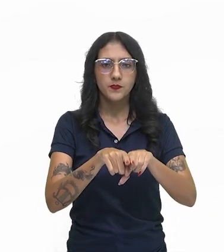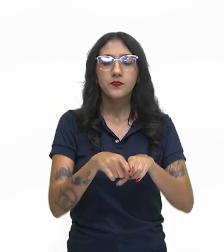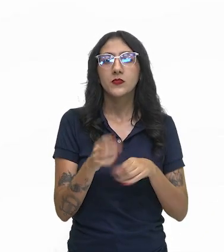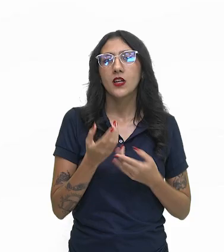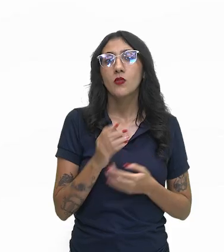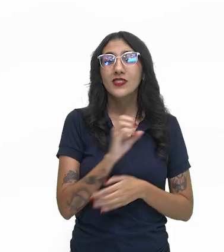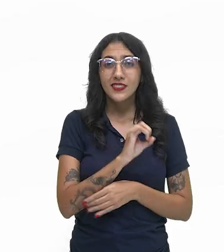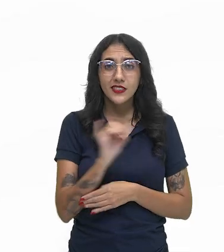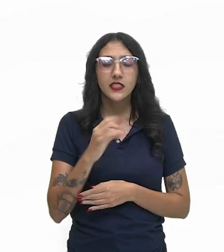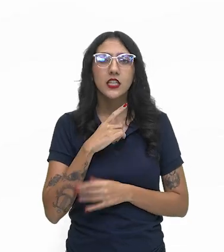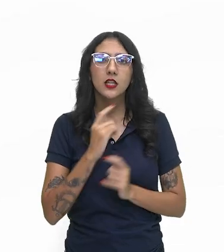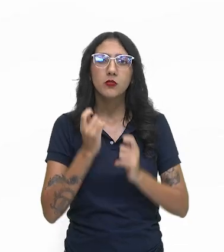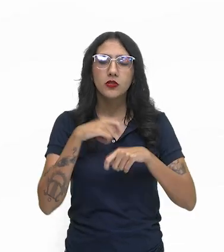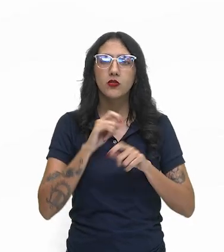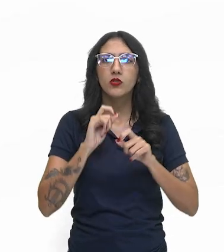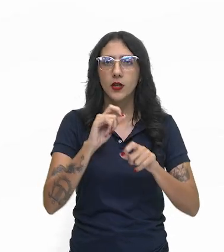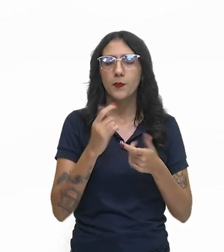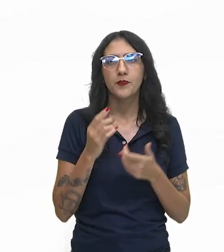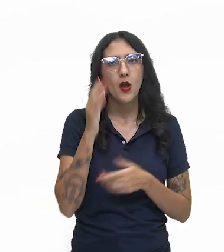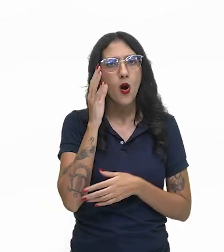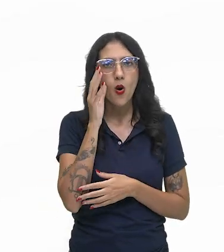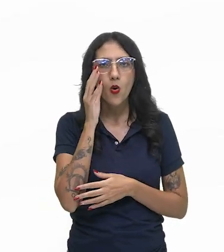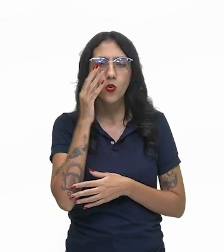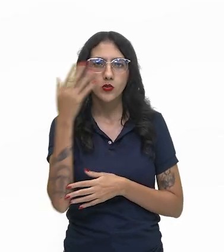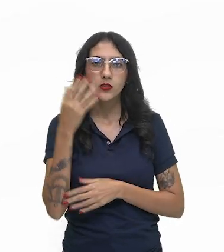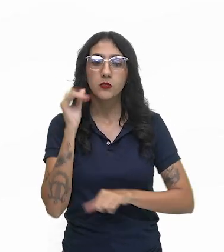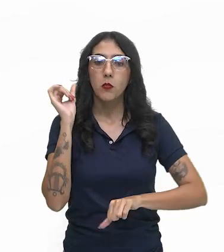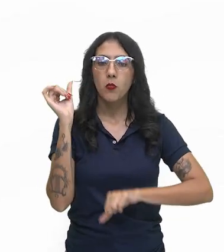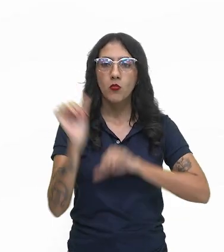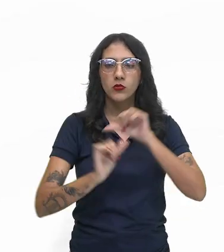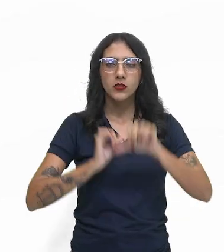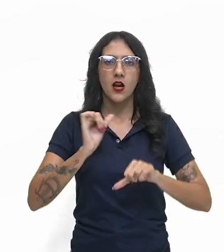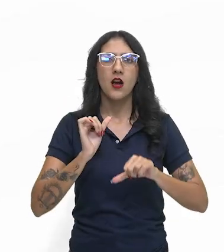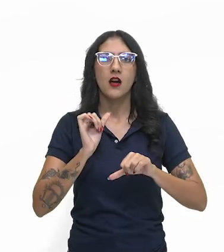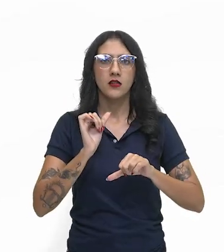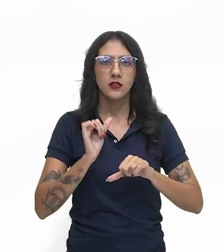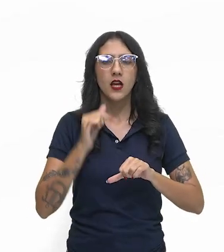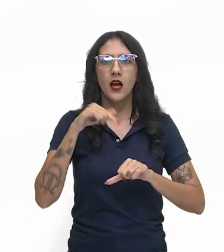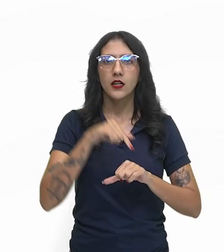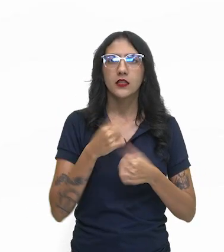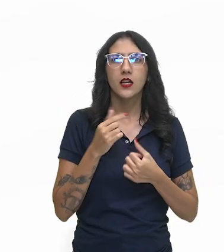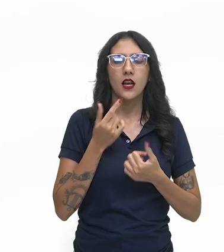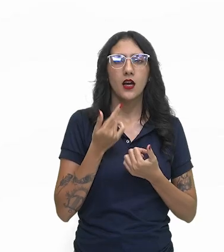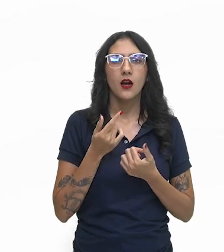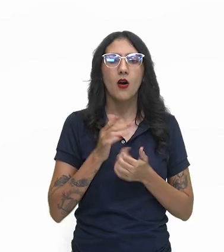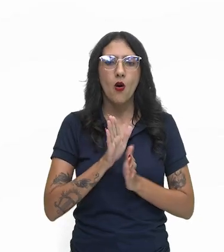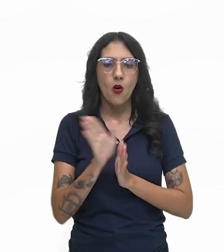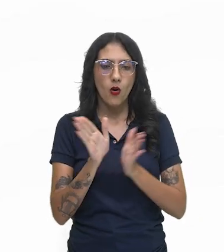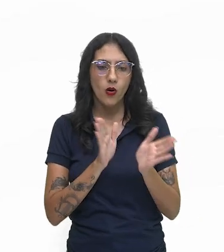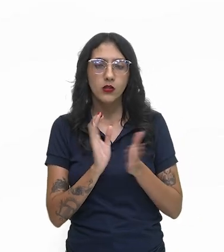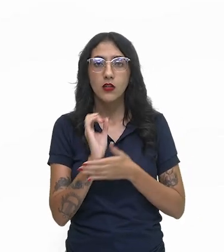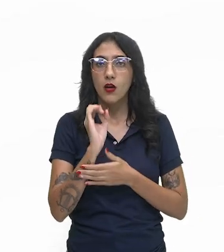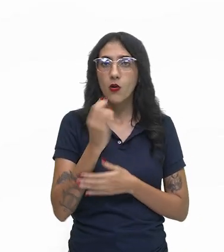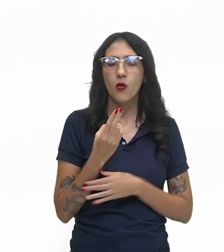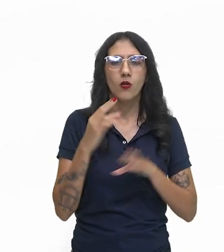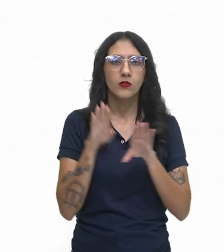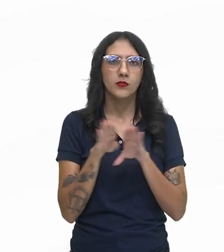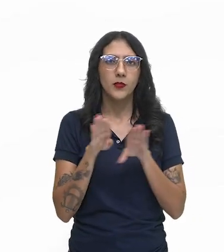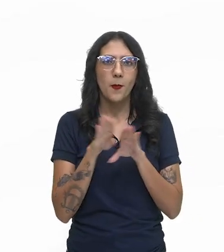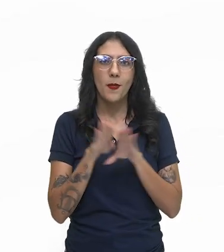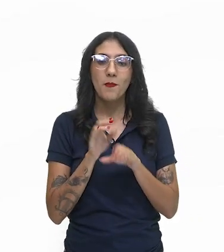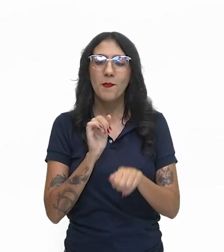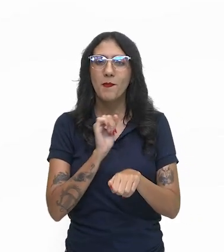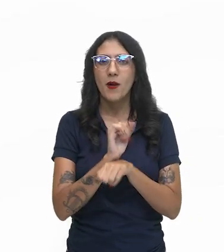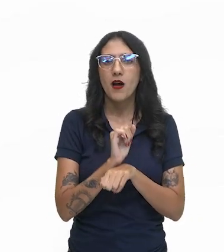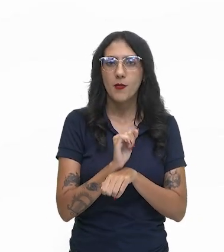que seja forçado a mudar aquele estado por forças aplicadas sobre ele.